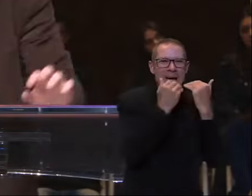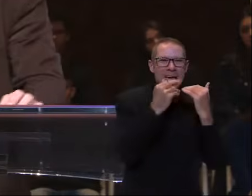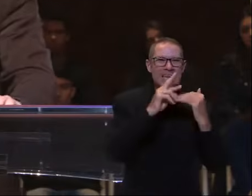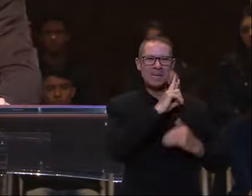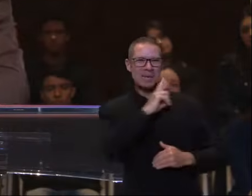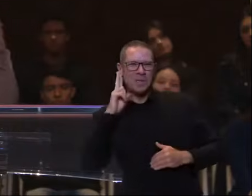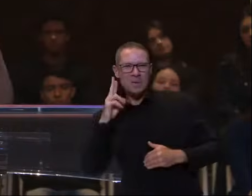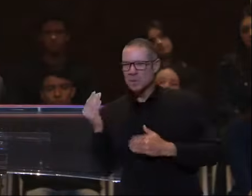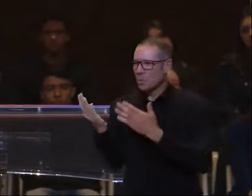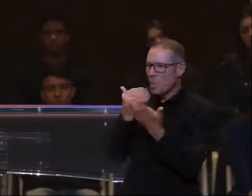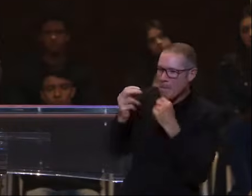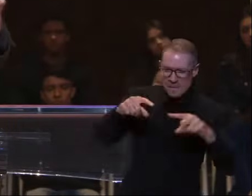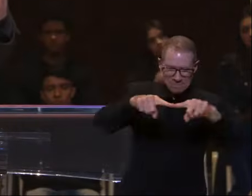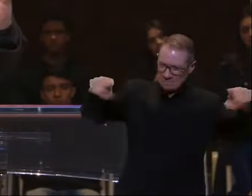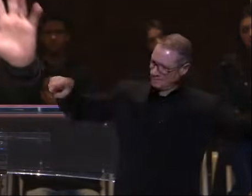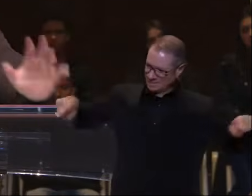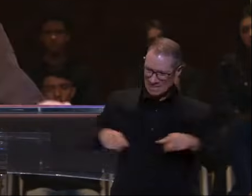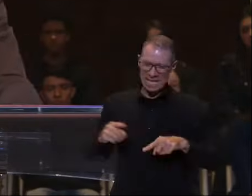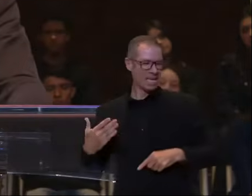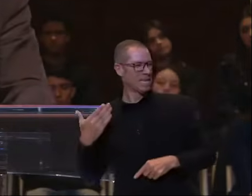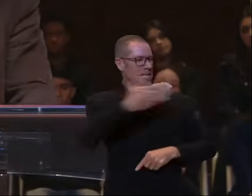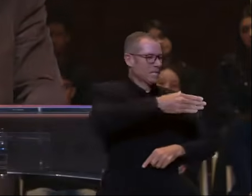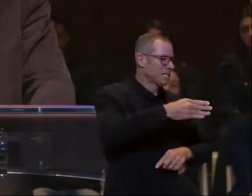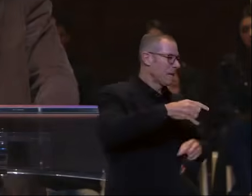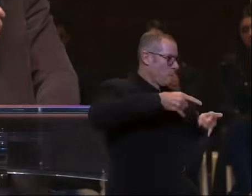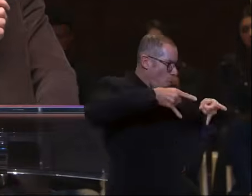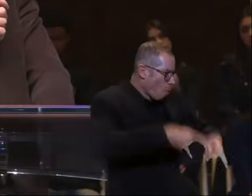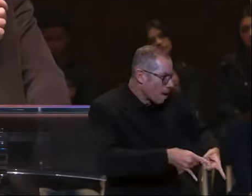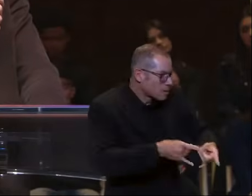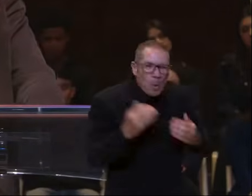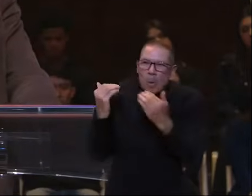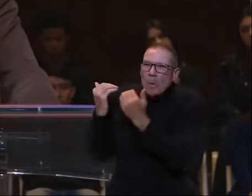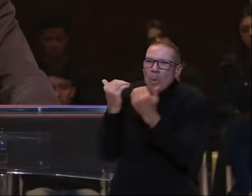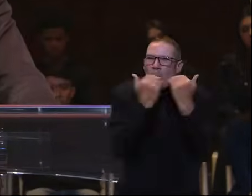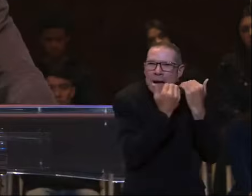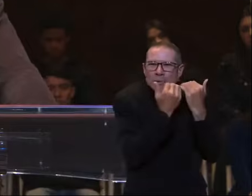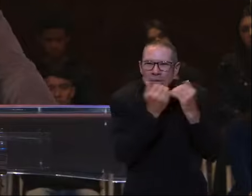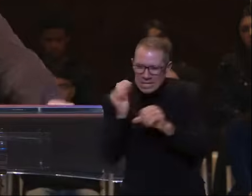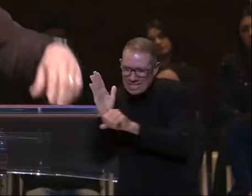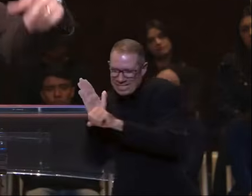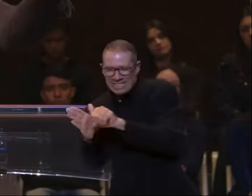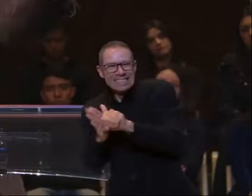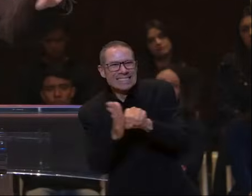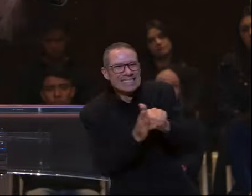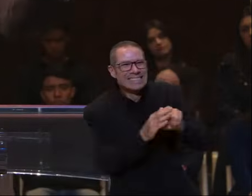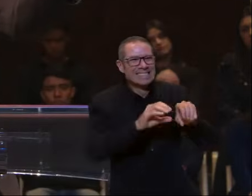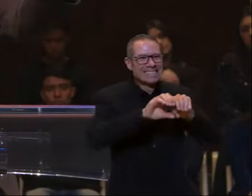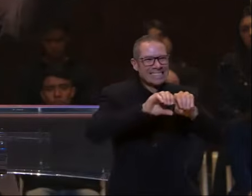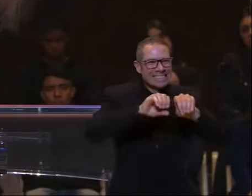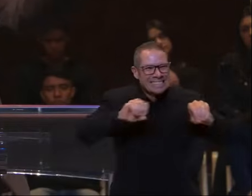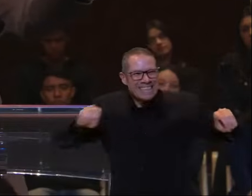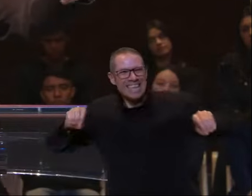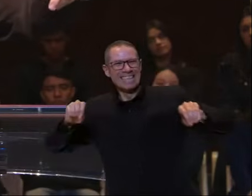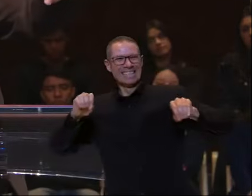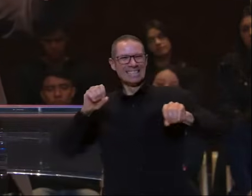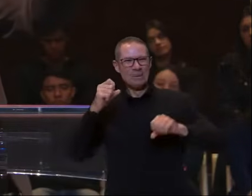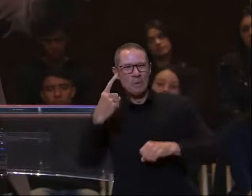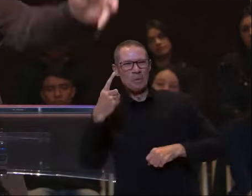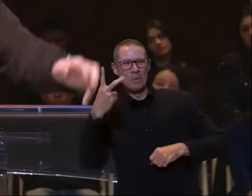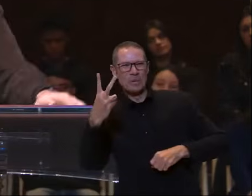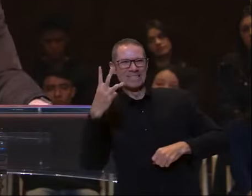refeitório, ele ia para o quarto e comia o sanduíche de salame. Passou um dia, 2,